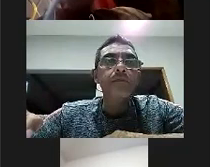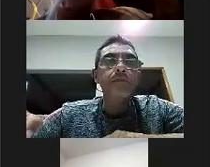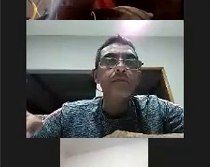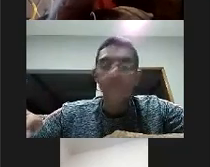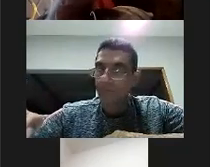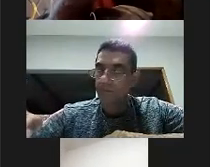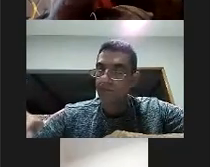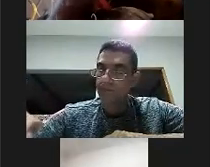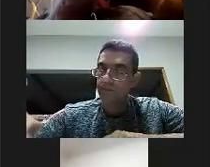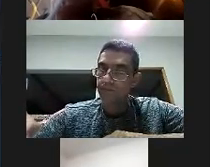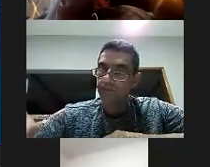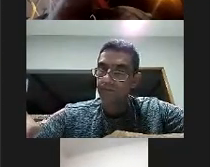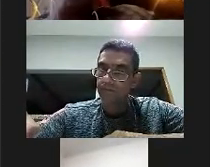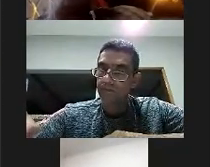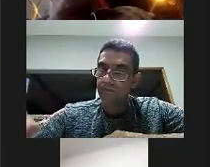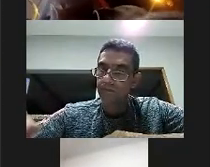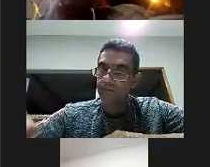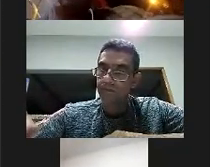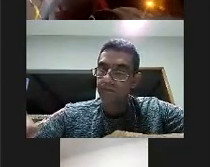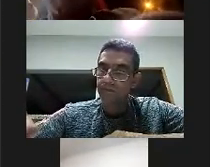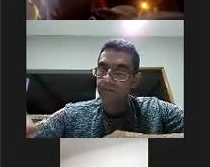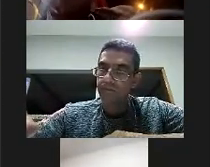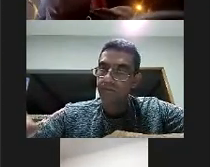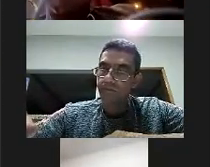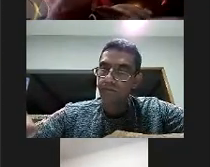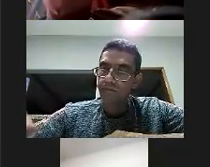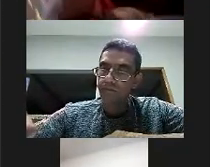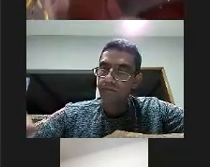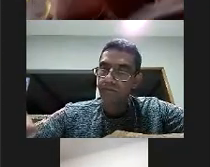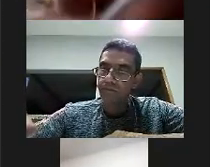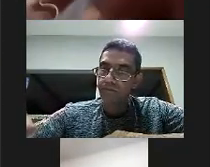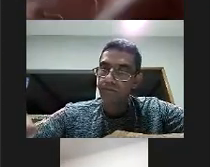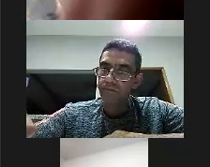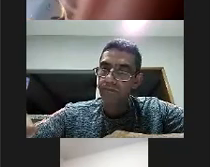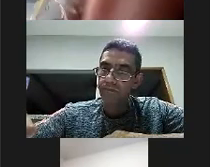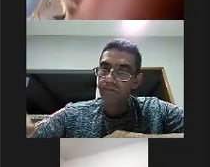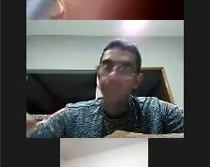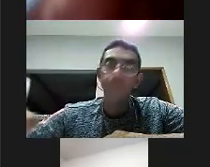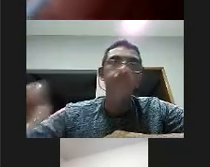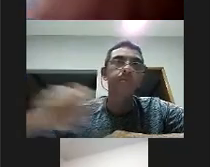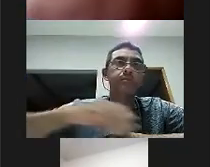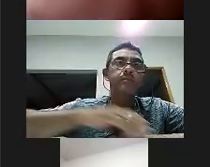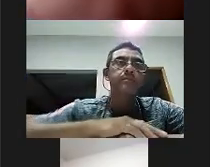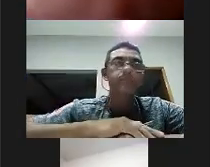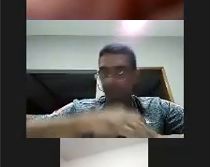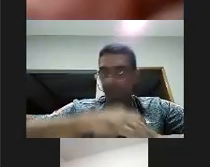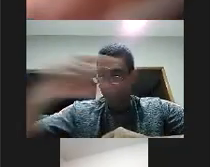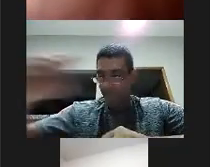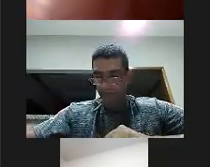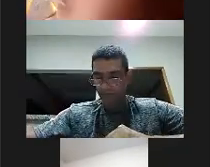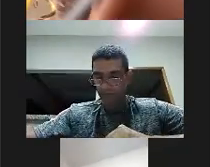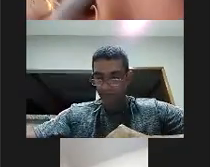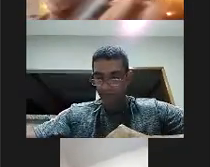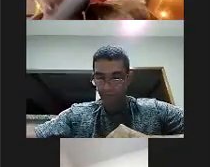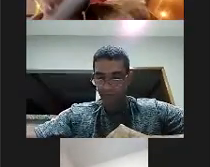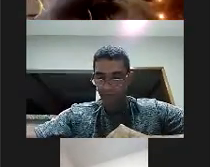Mas, agora é o seguinte, eu vou pegar o meu cliente, eu já sei que eu comi, em que momento que eu vou transferir ele? Que momento